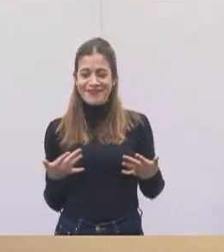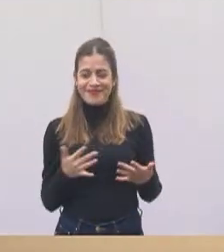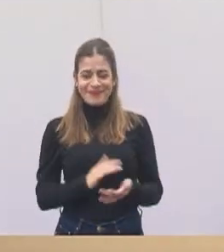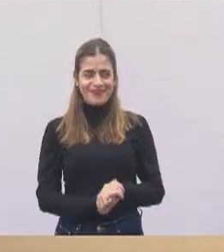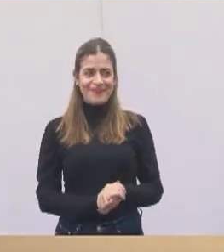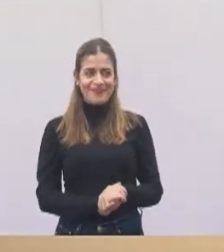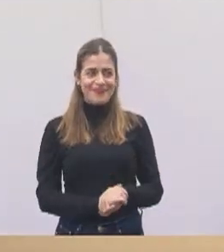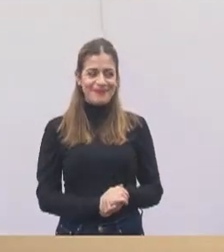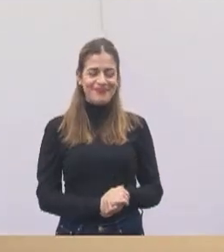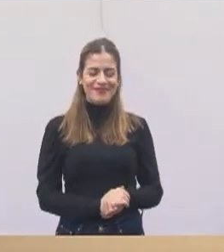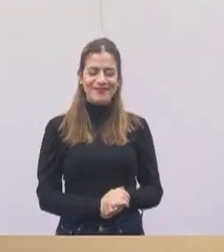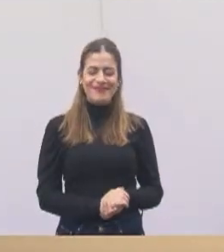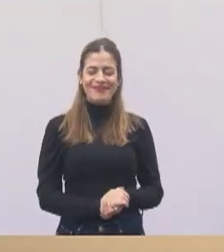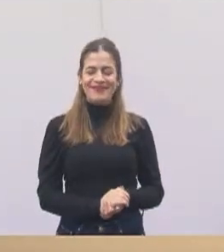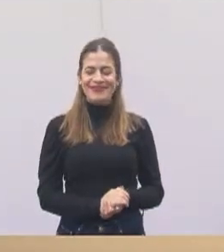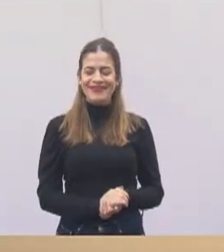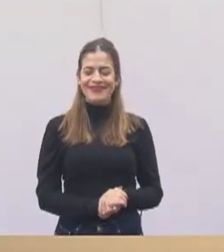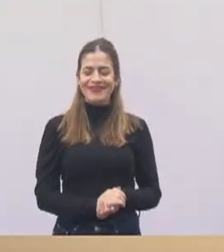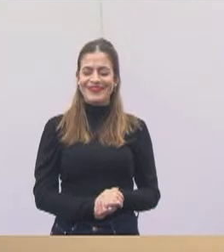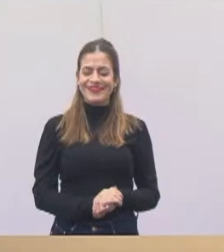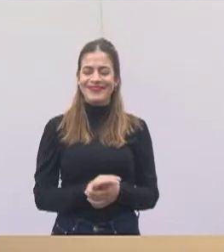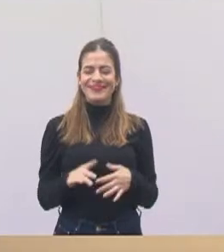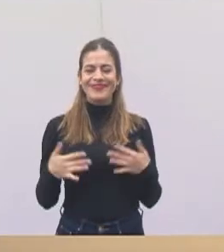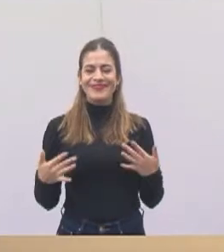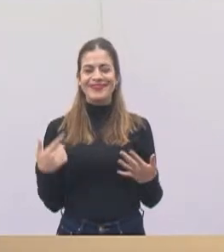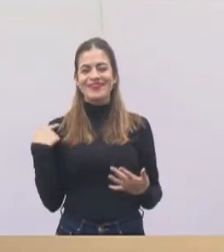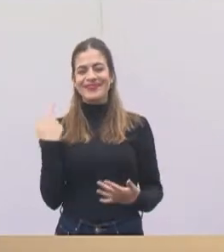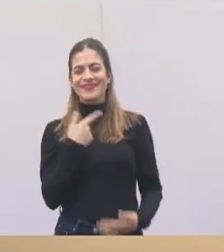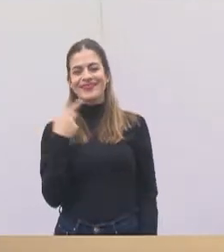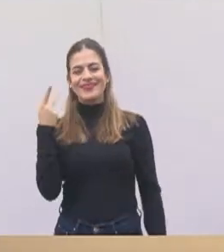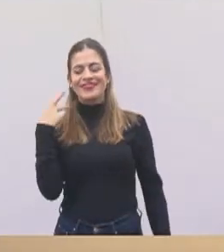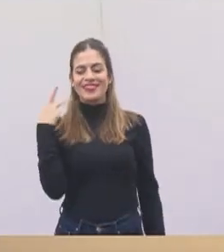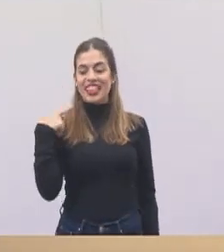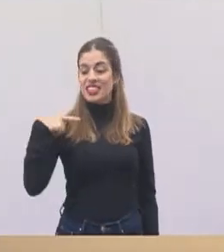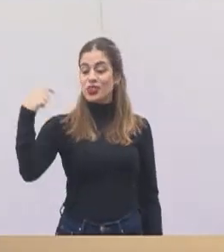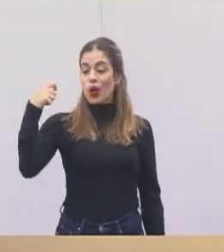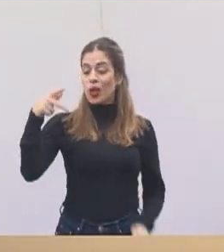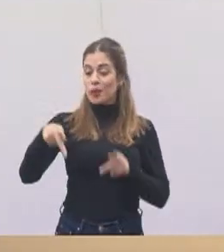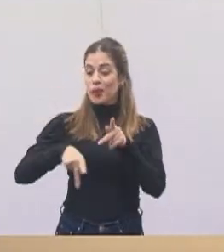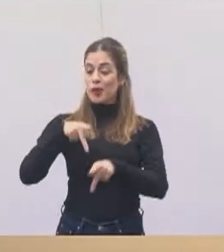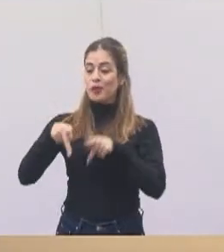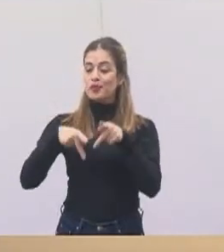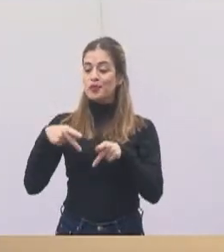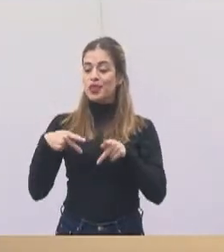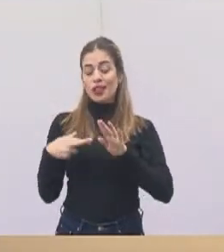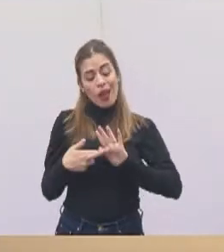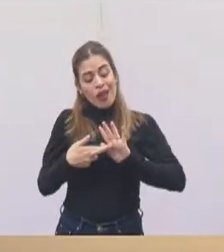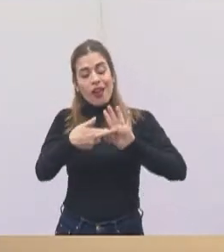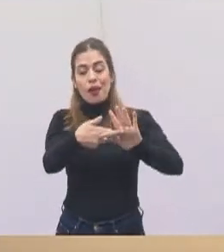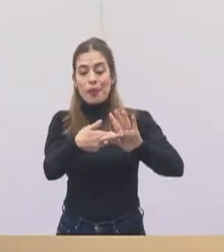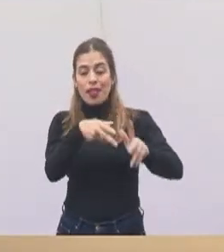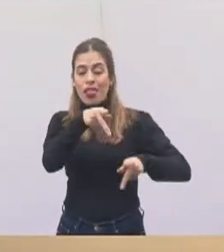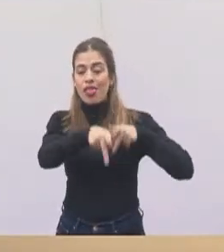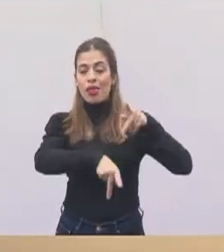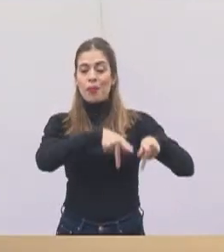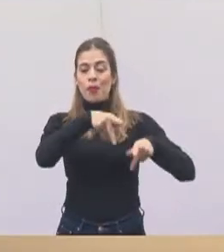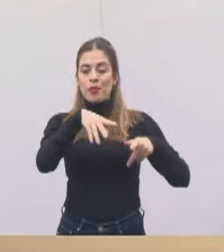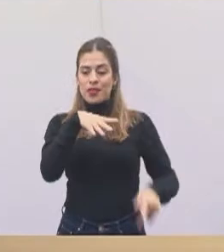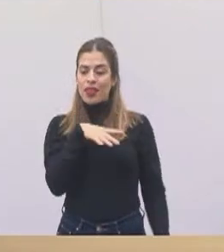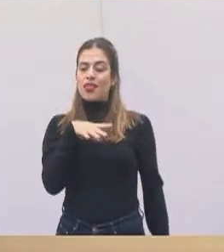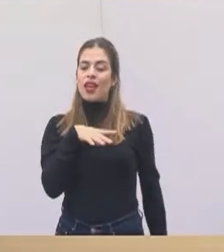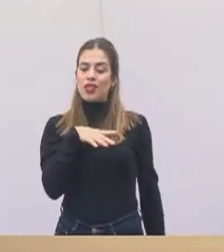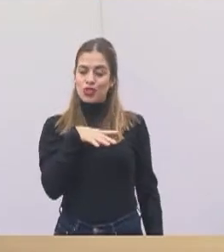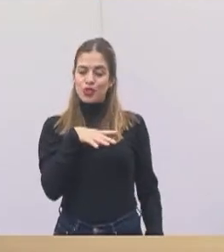que a população espera de nós enquanto vereador. Fomos eleitos pelo povo e aqui estamos representando o povo da nossa